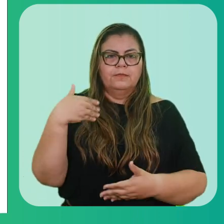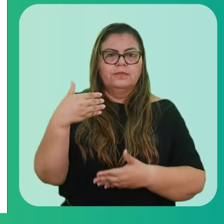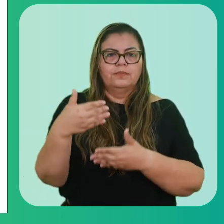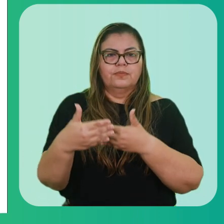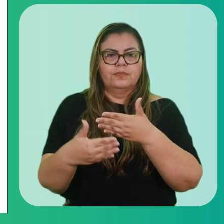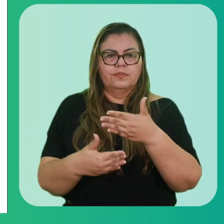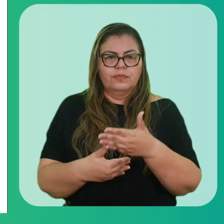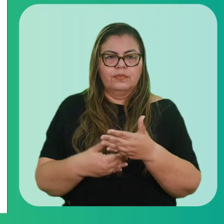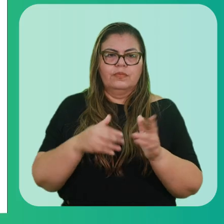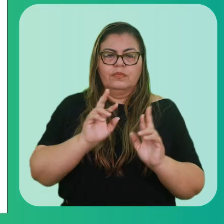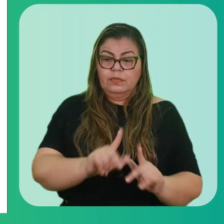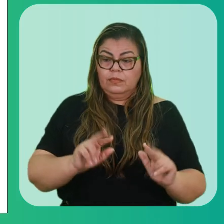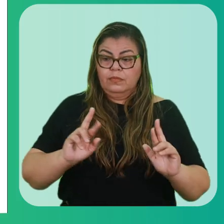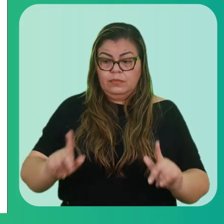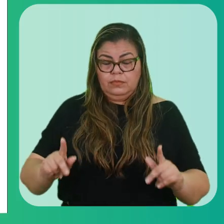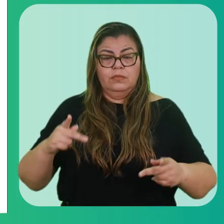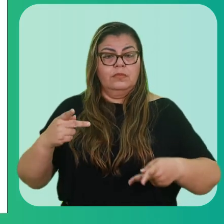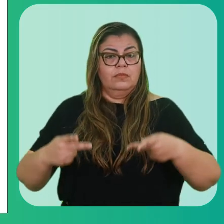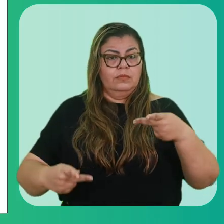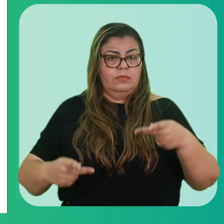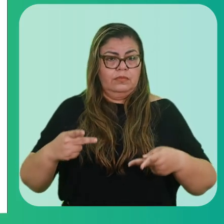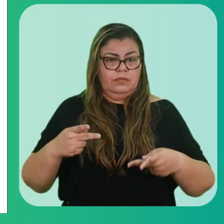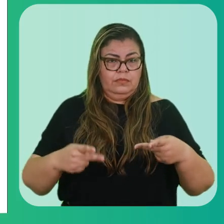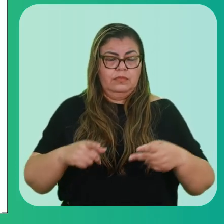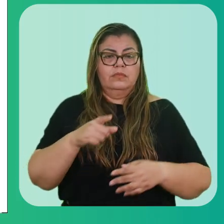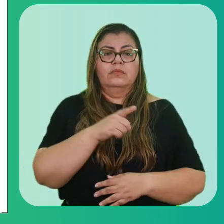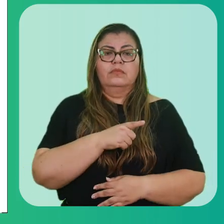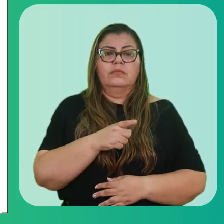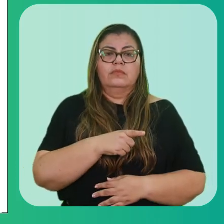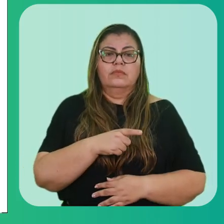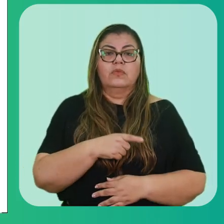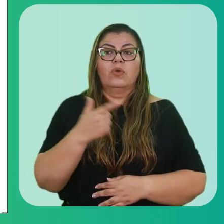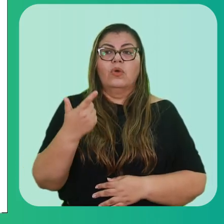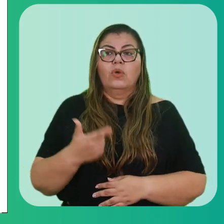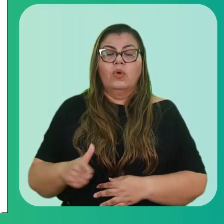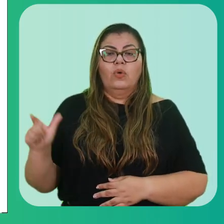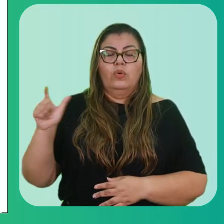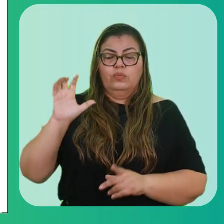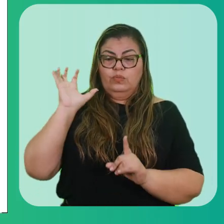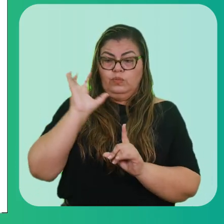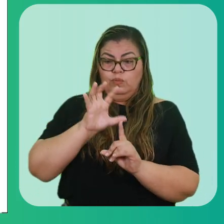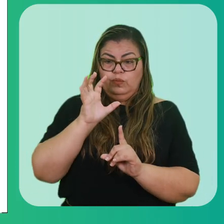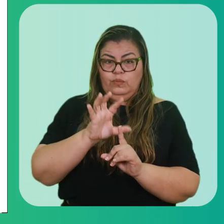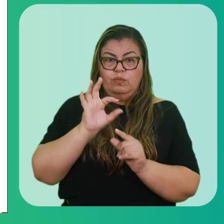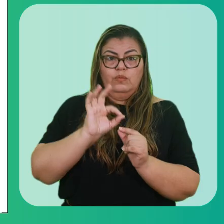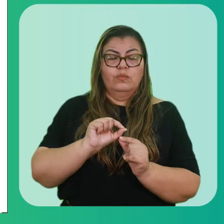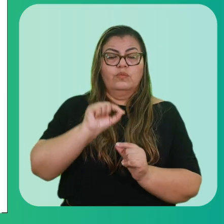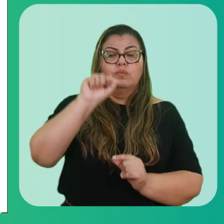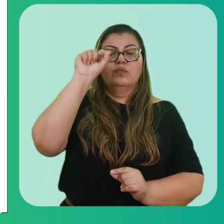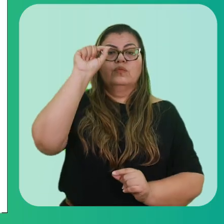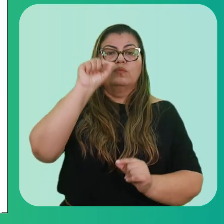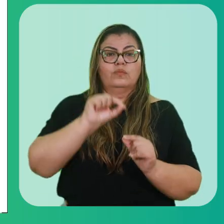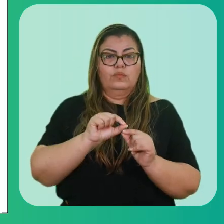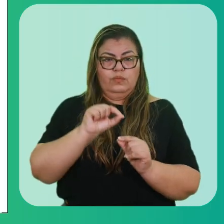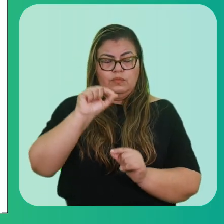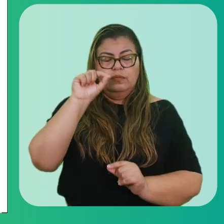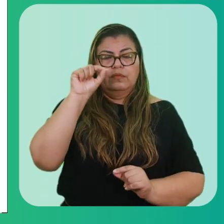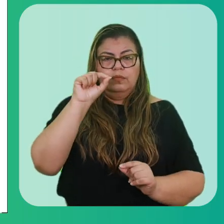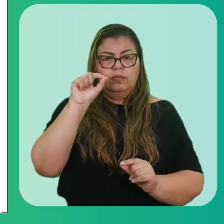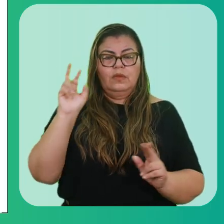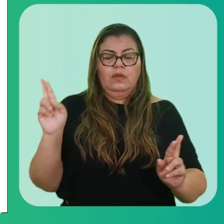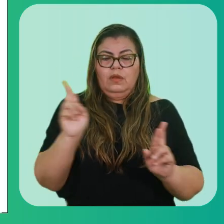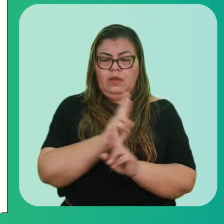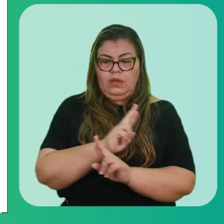processo guiado, portanto, por diferença de pressão parcial desses gases. Outra coisa é a influência da altitude com relação à